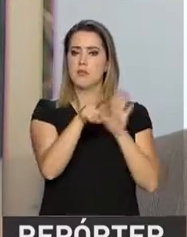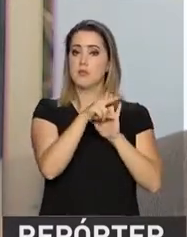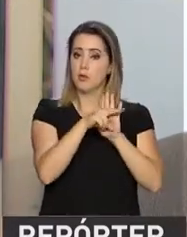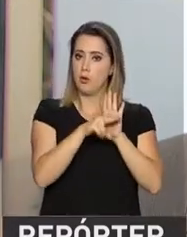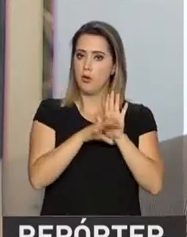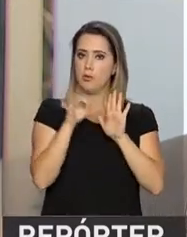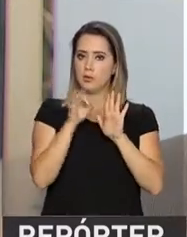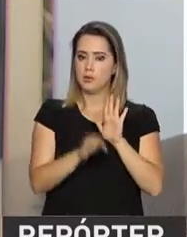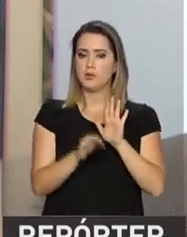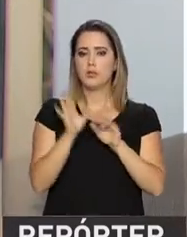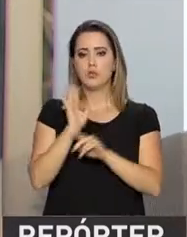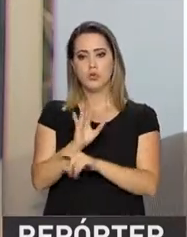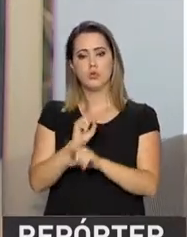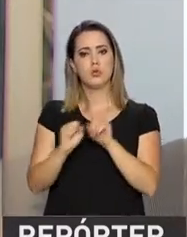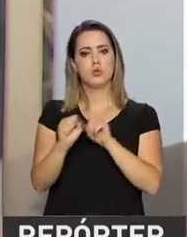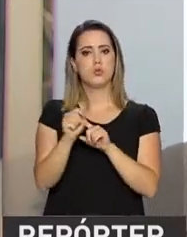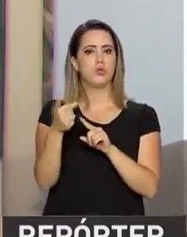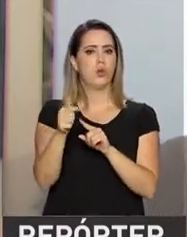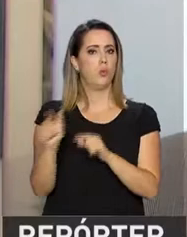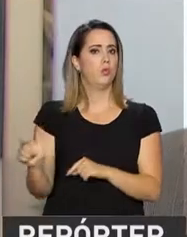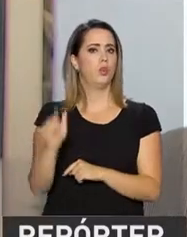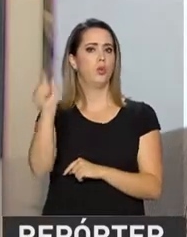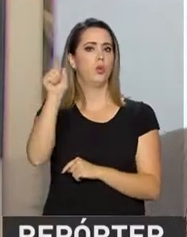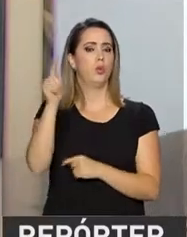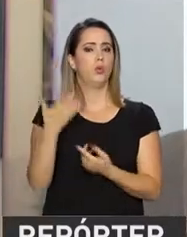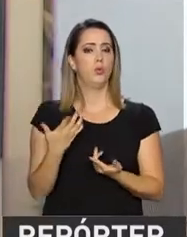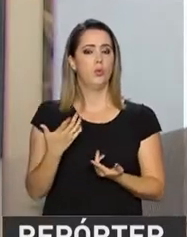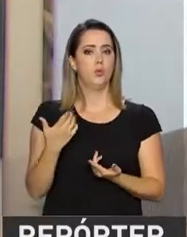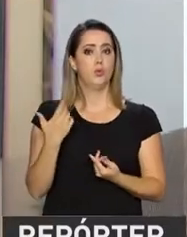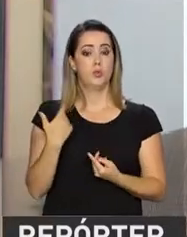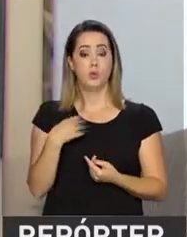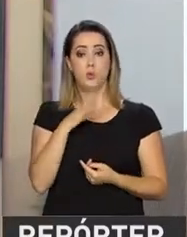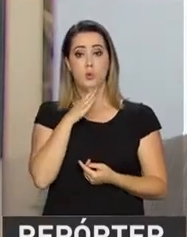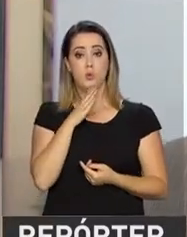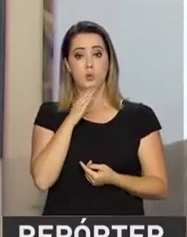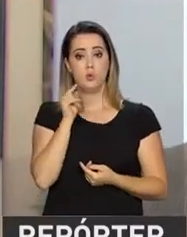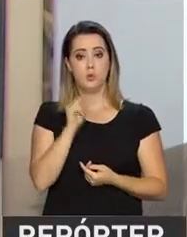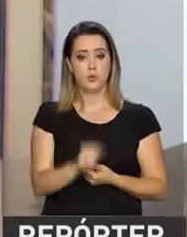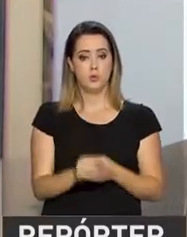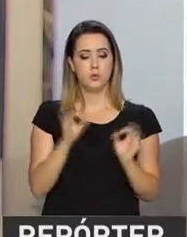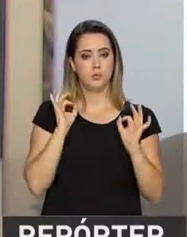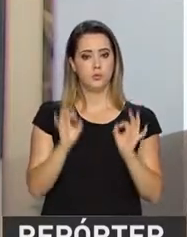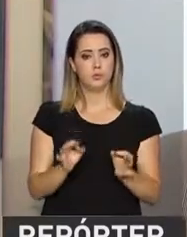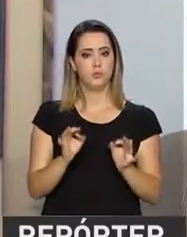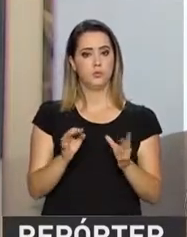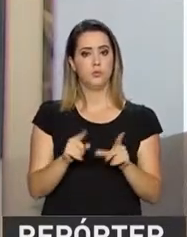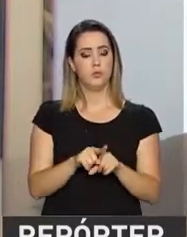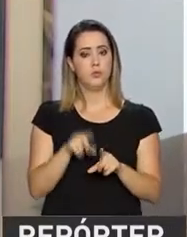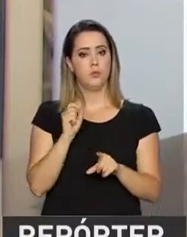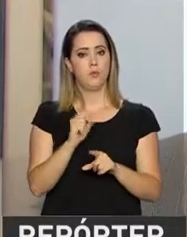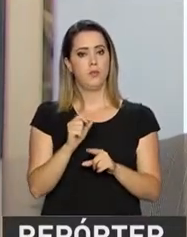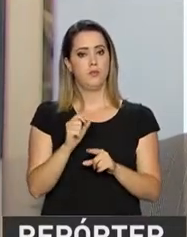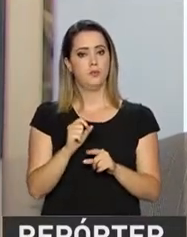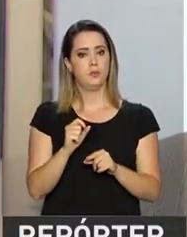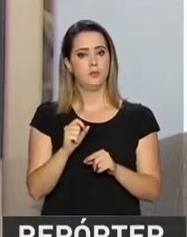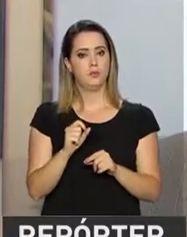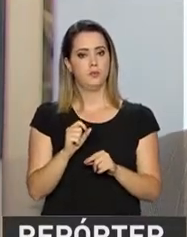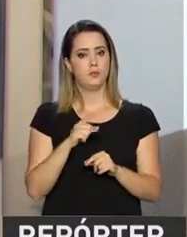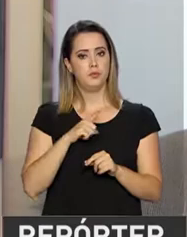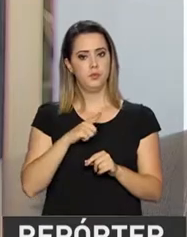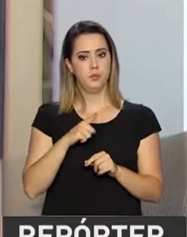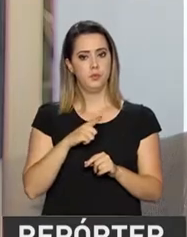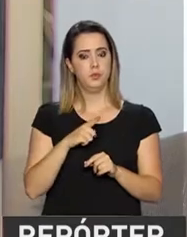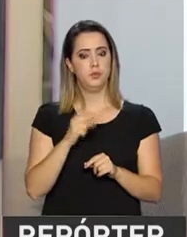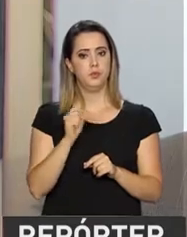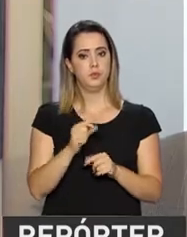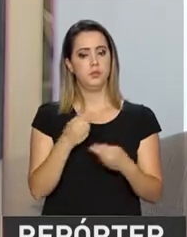de assistência social sem fins lucrativos reconhecida como do conde assistência social né a e que tenha